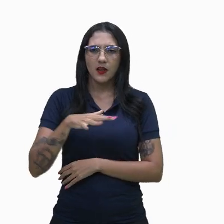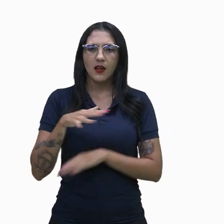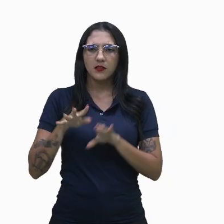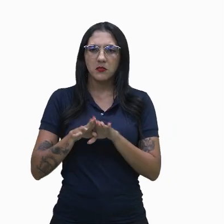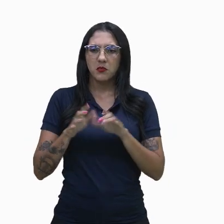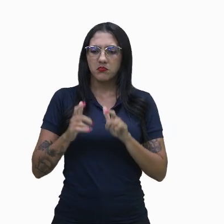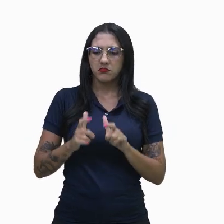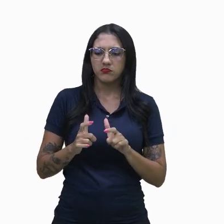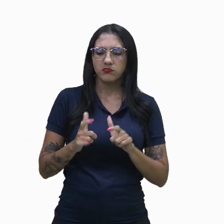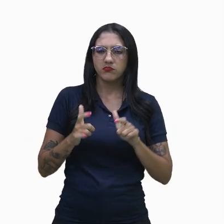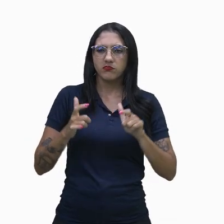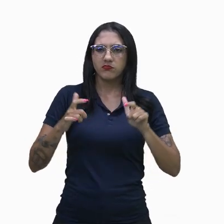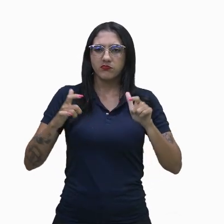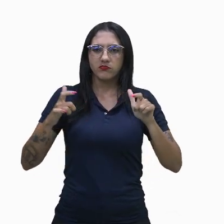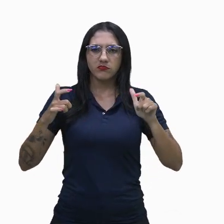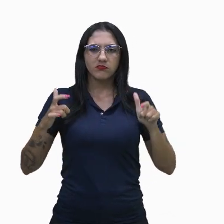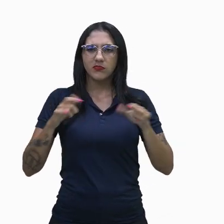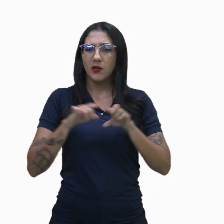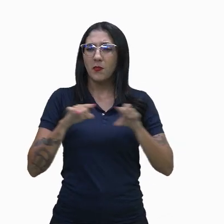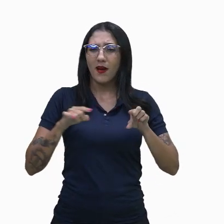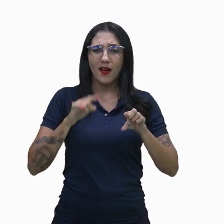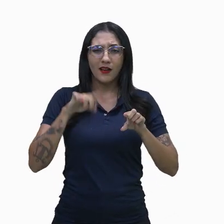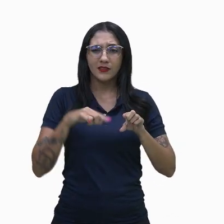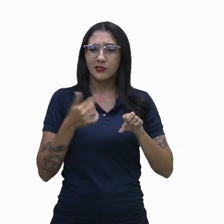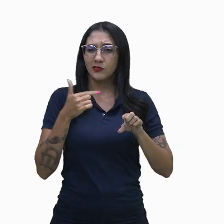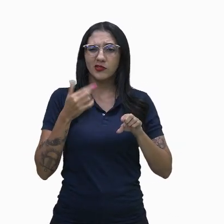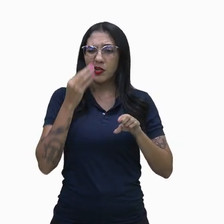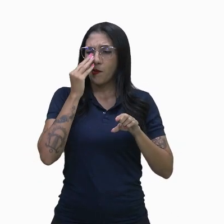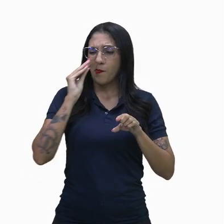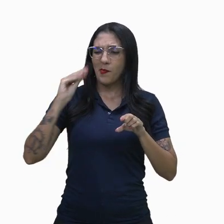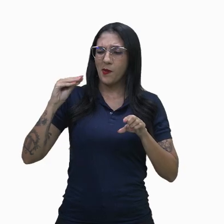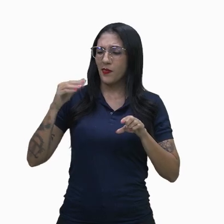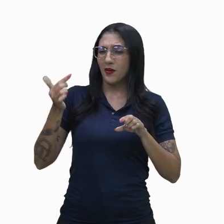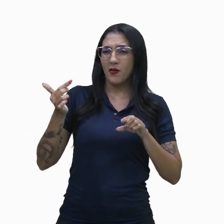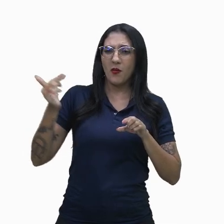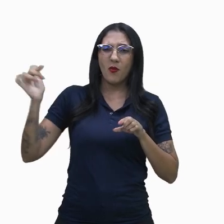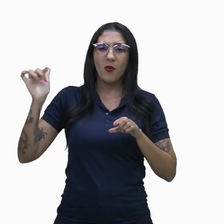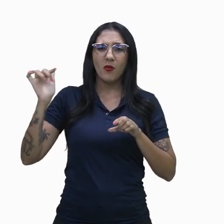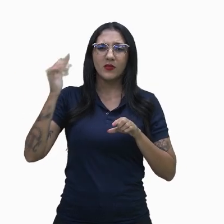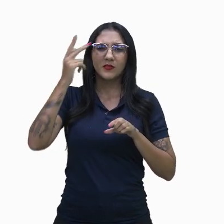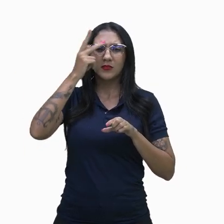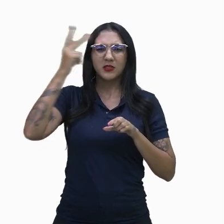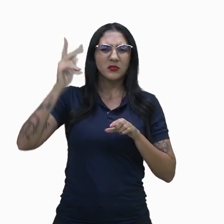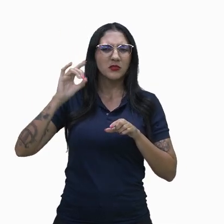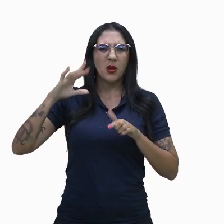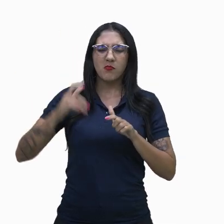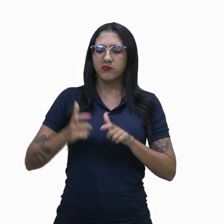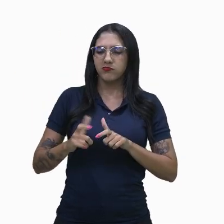seu território sem levar em consideração, né, a propriedade do outro, mas cada vez mais